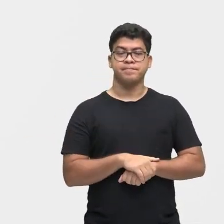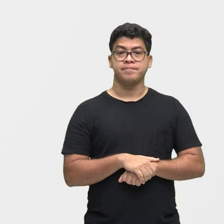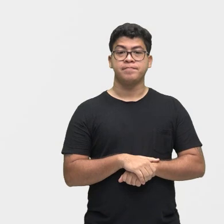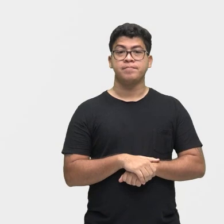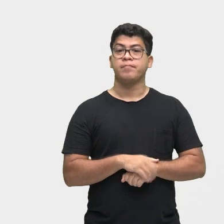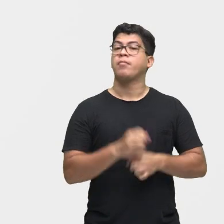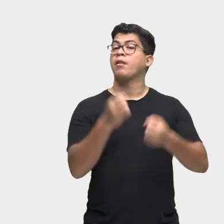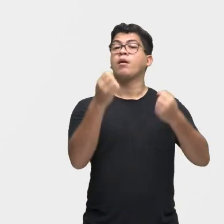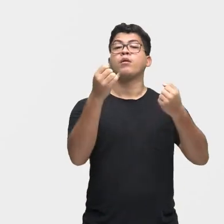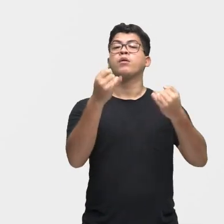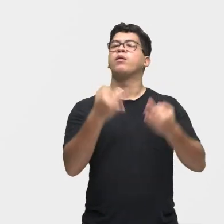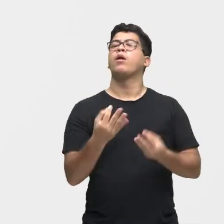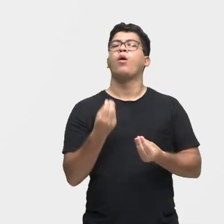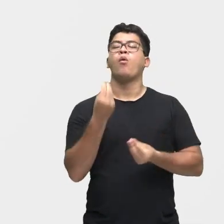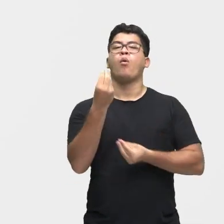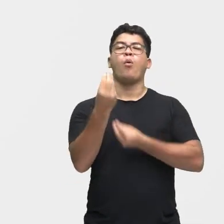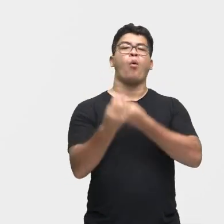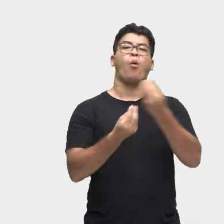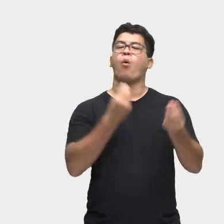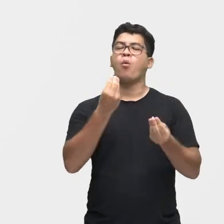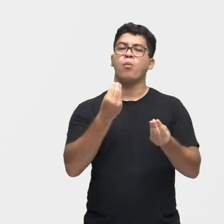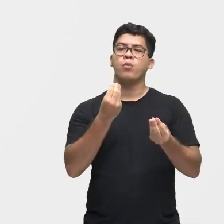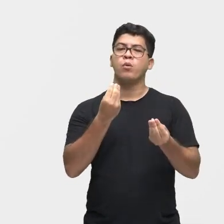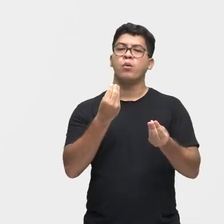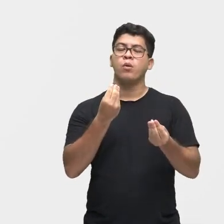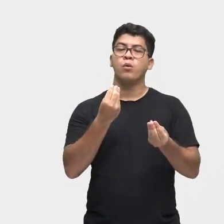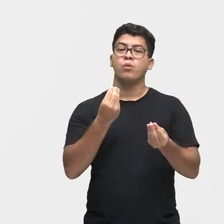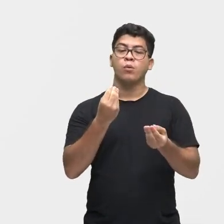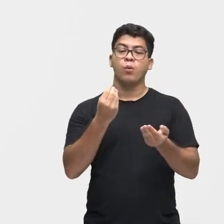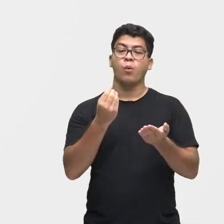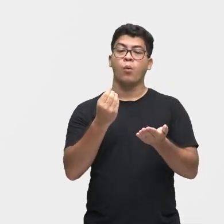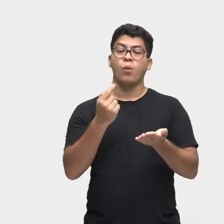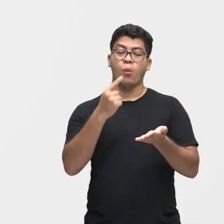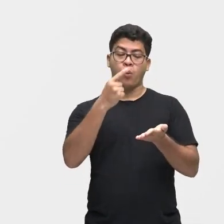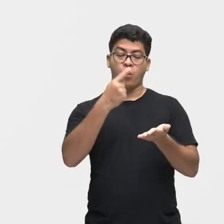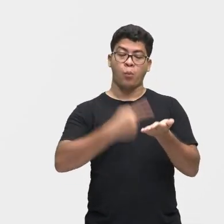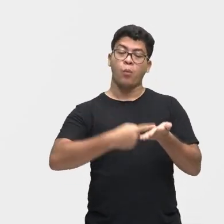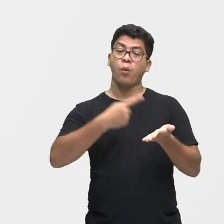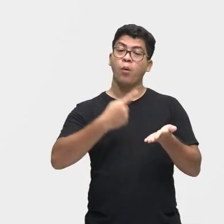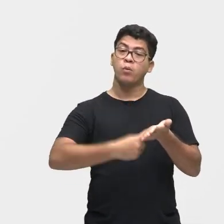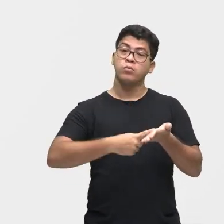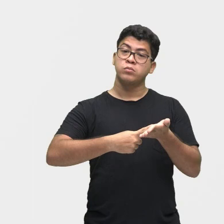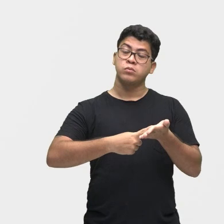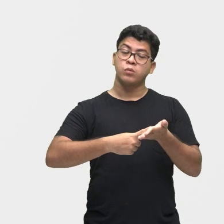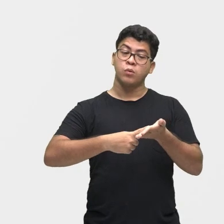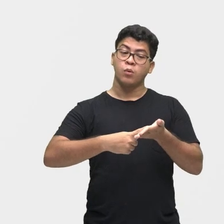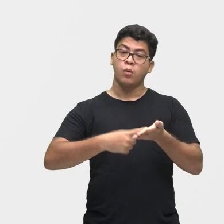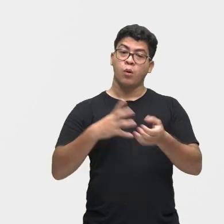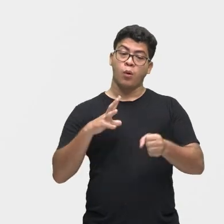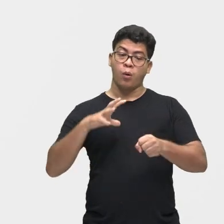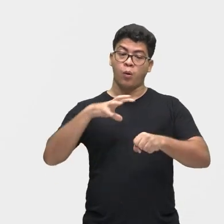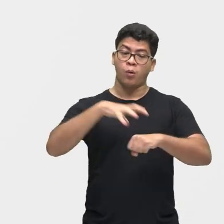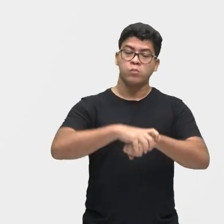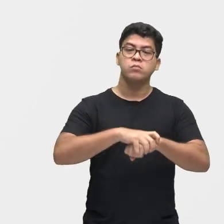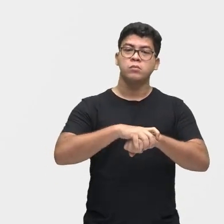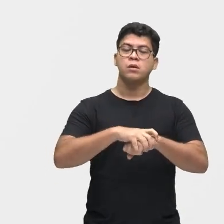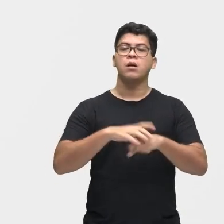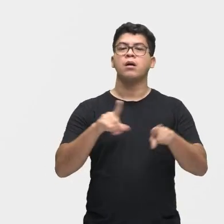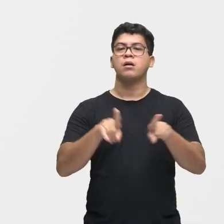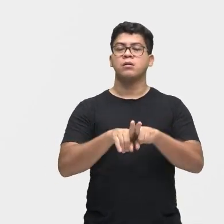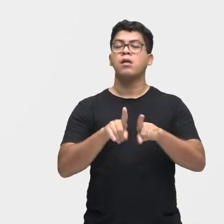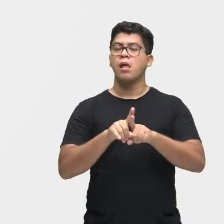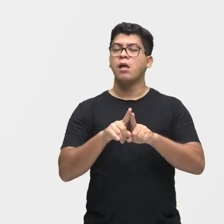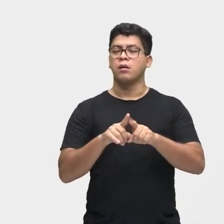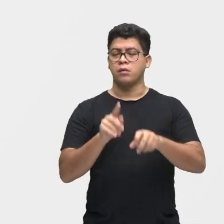explique como funcionava o pacto colonial. Lembrando que essa parte aí já tem a ver com o quê? Com a economia